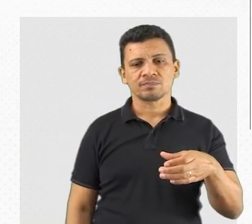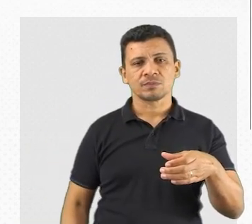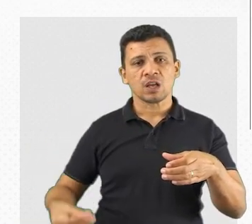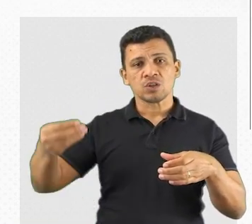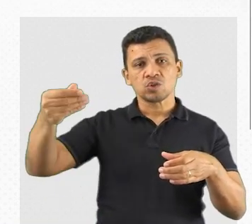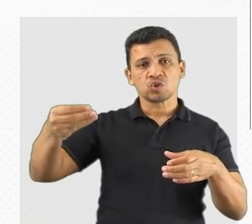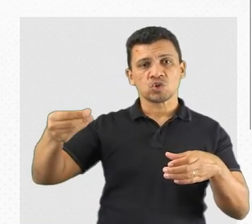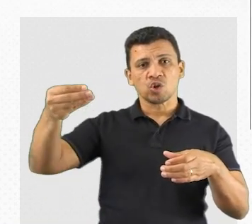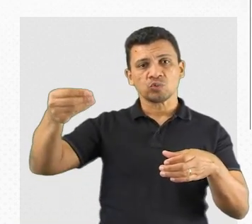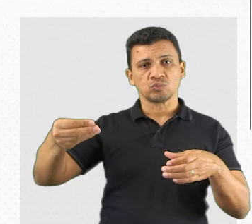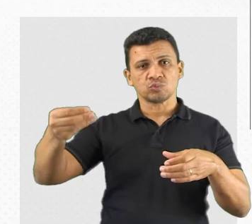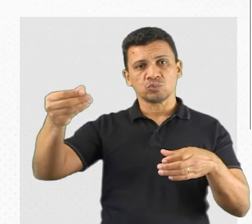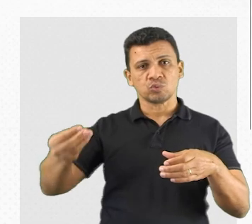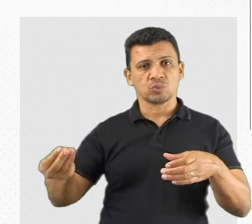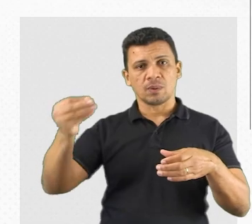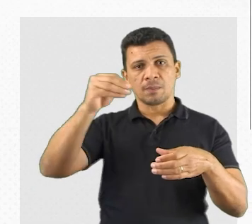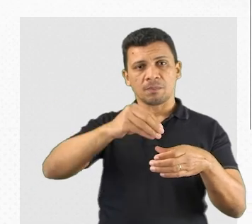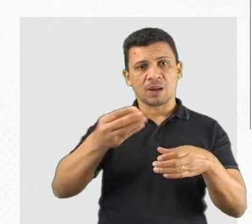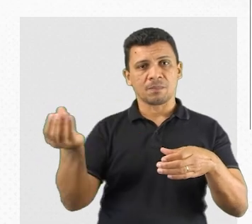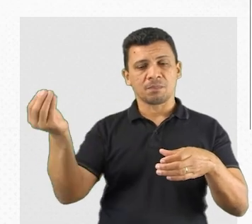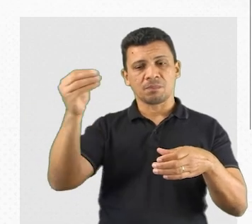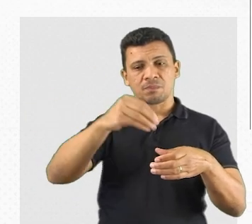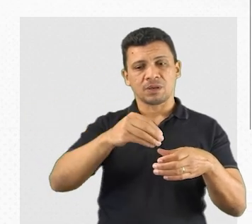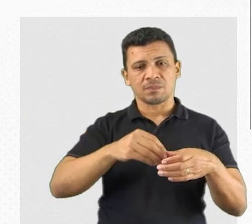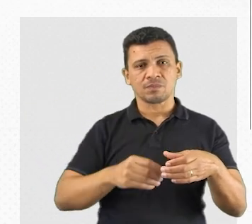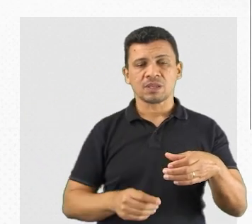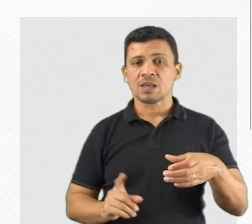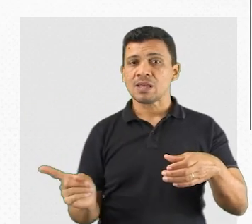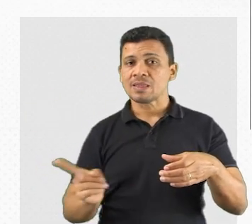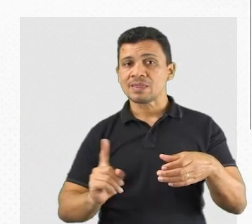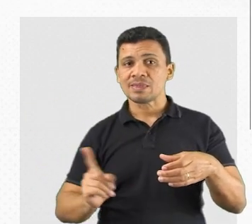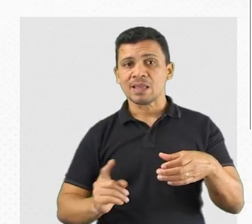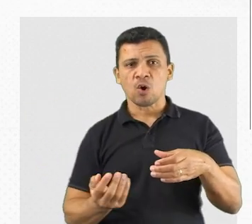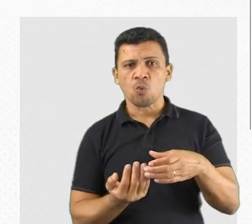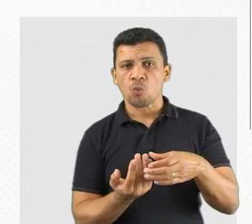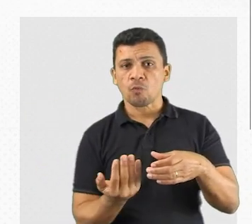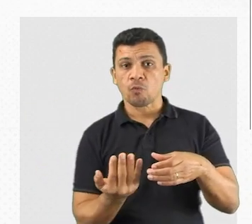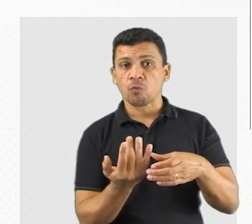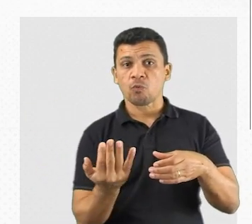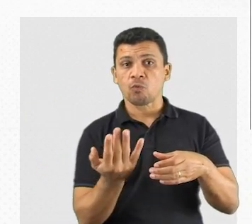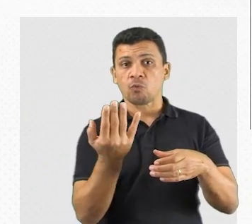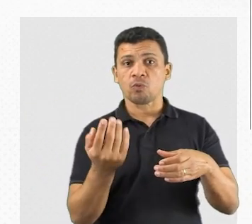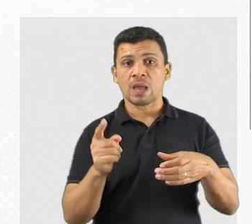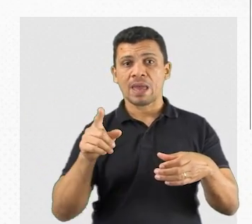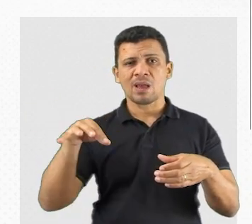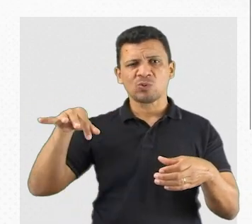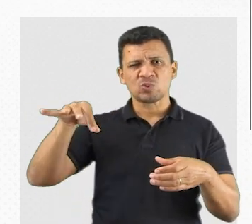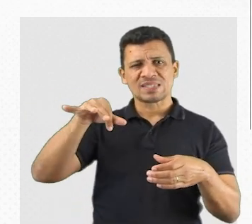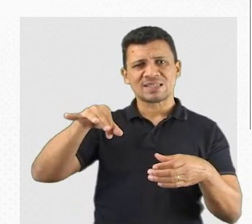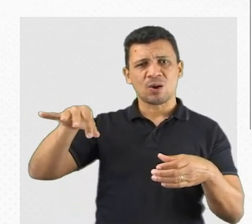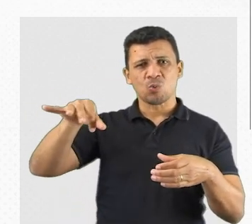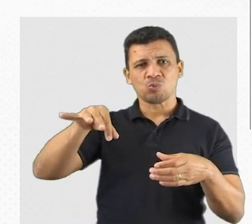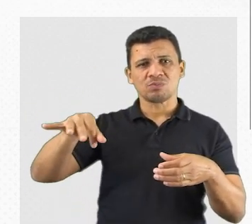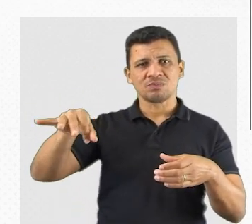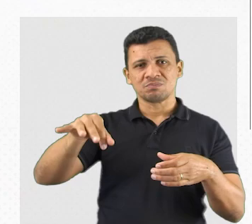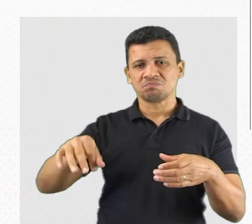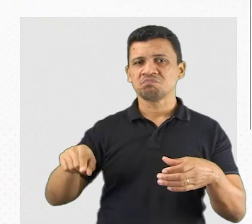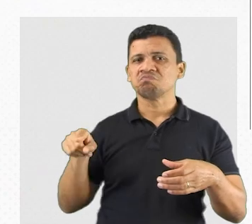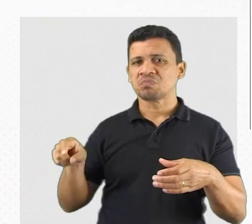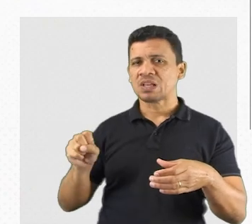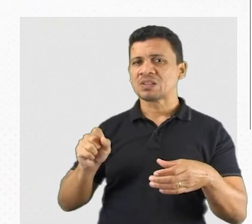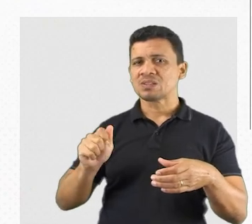do soluto não volátil, que é o sal. Então, o sal, turma,